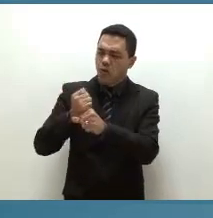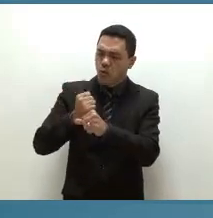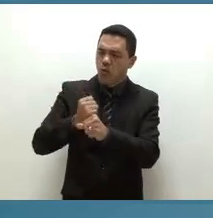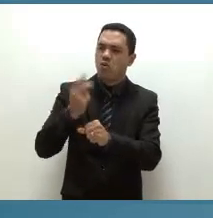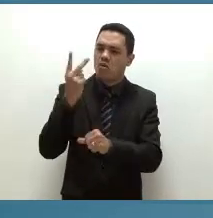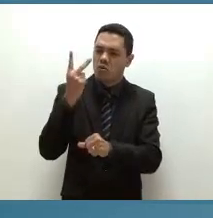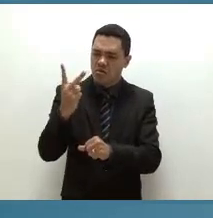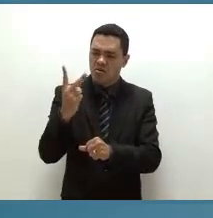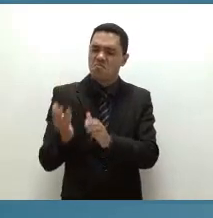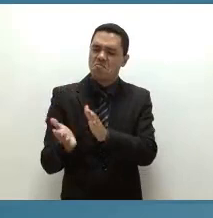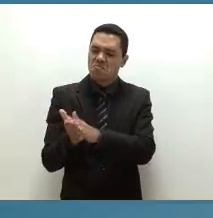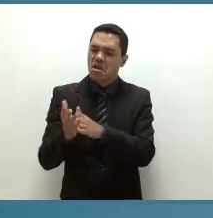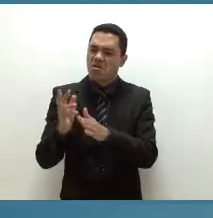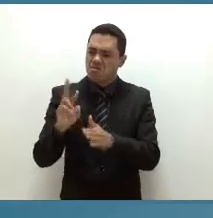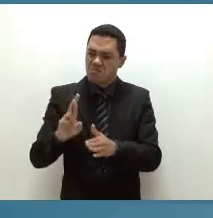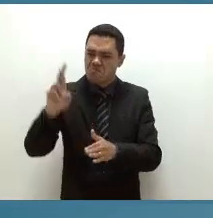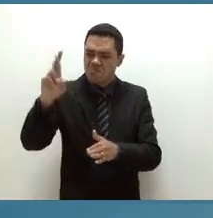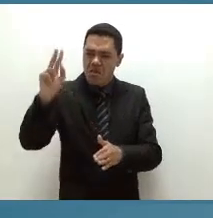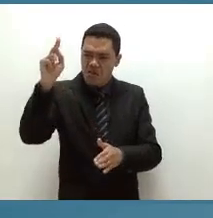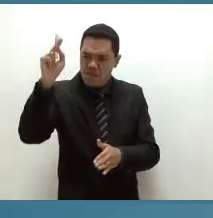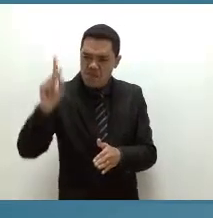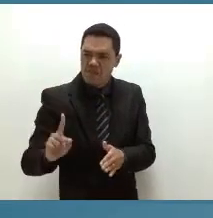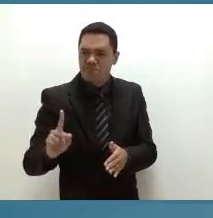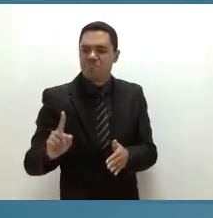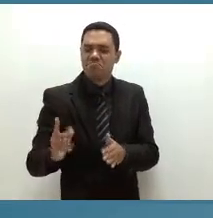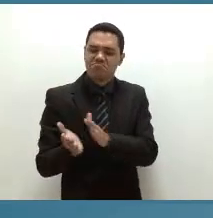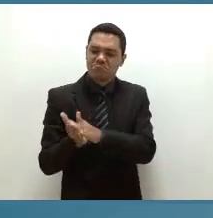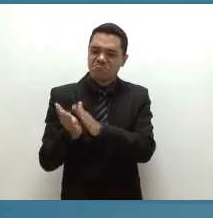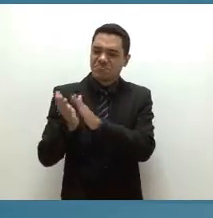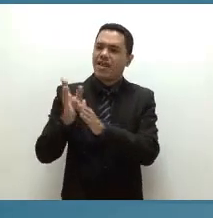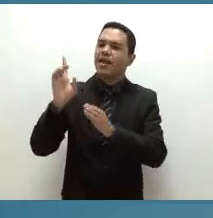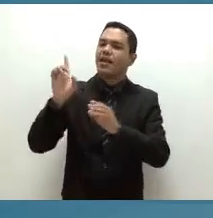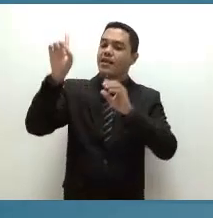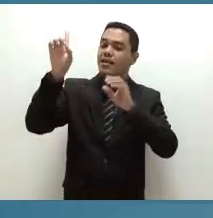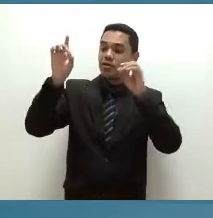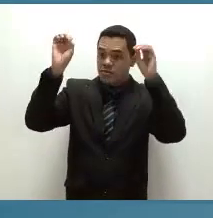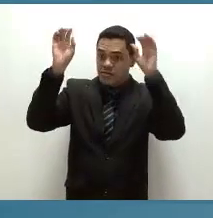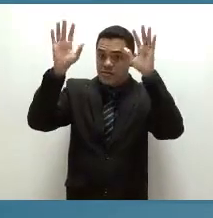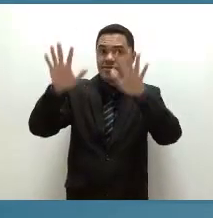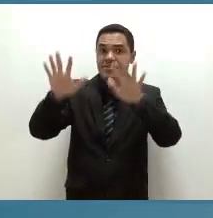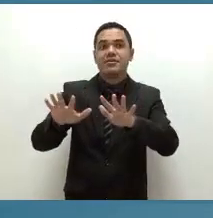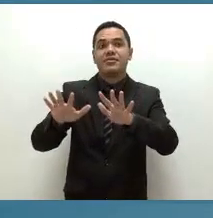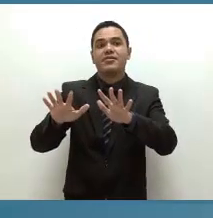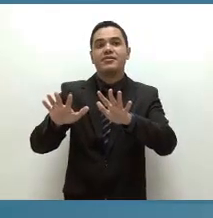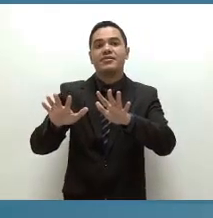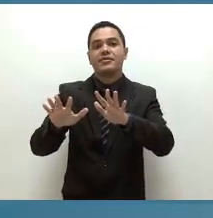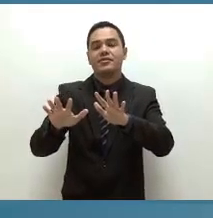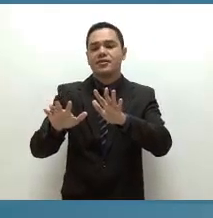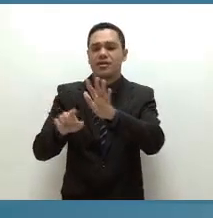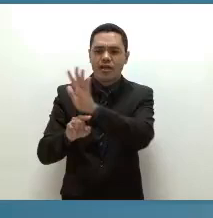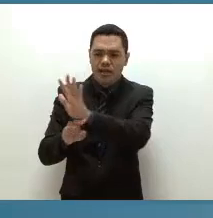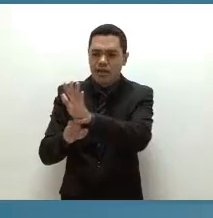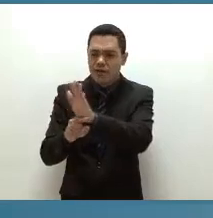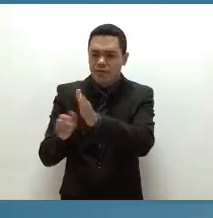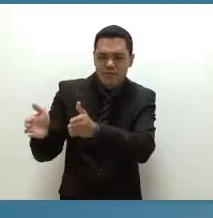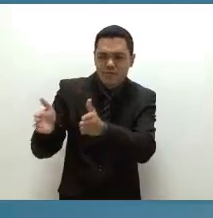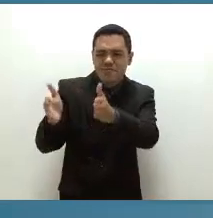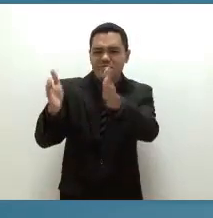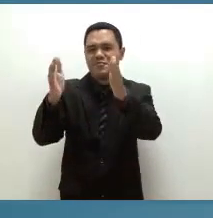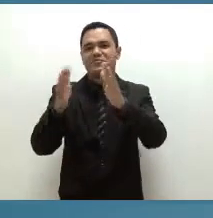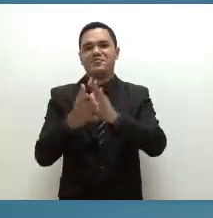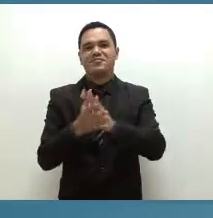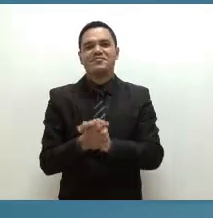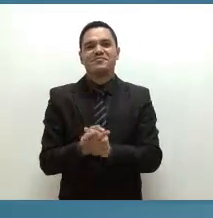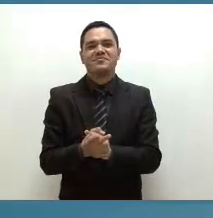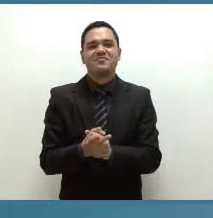frente da presidência do Tribunal de Justiça do Estado do Pará. Que Deus a abençoe e continue iluminando sua caminhada. Quero